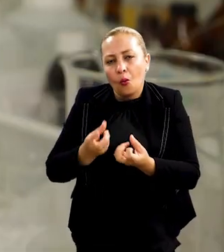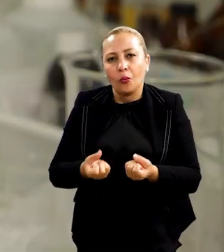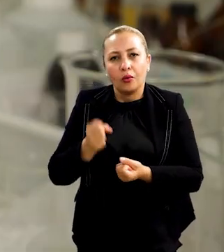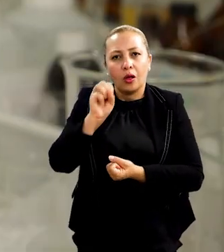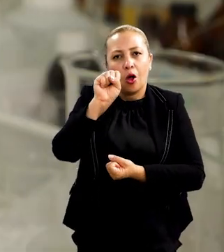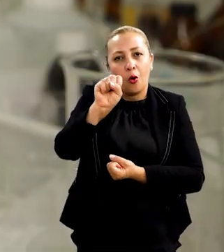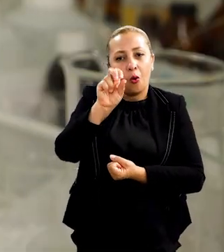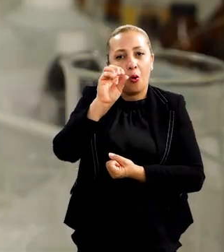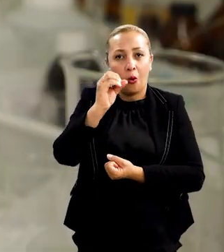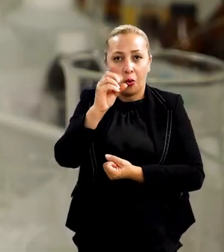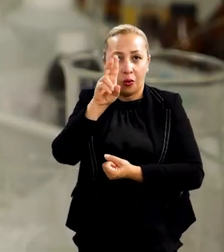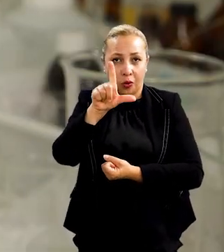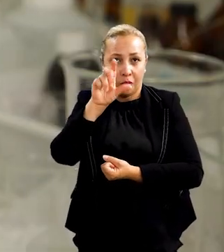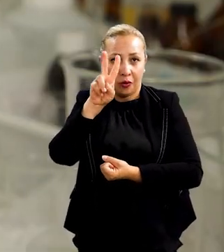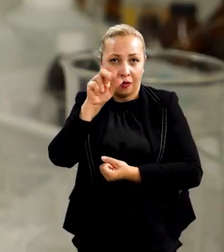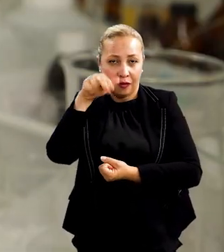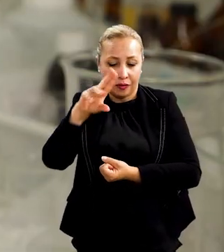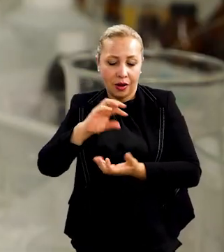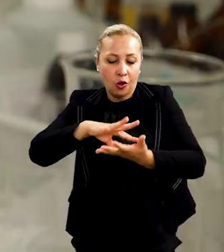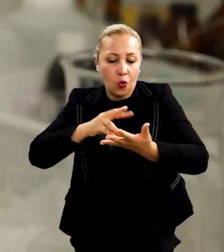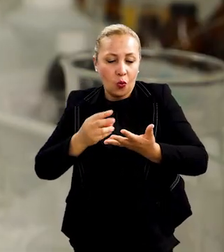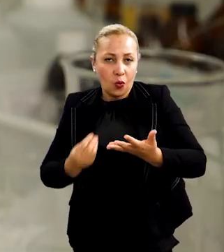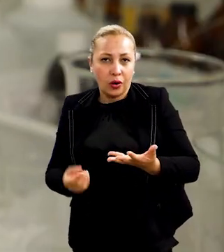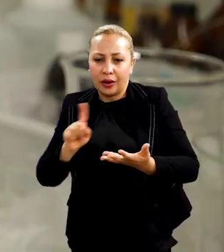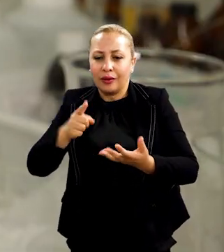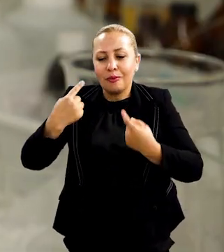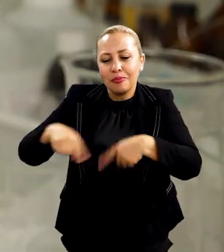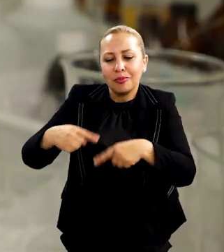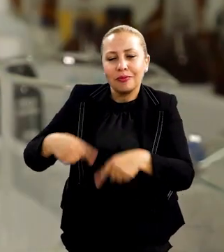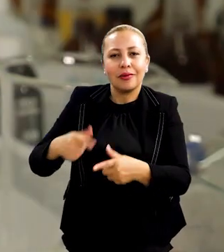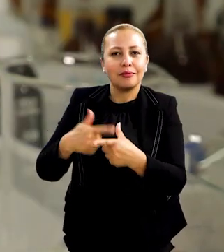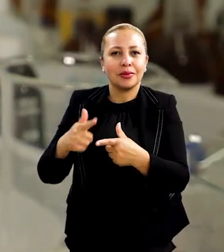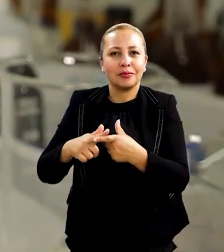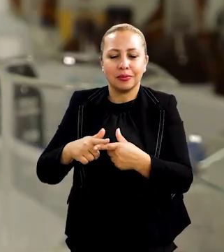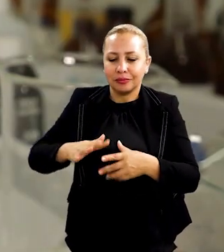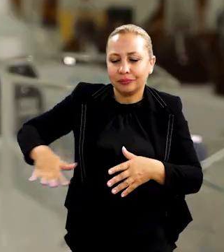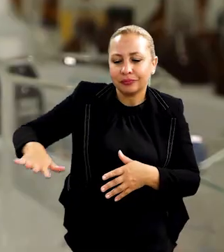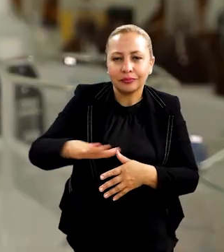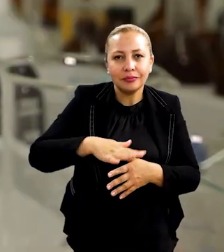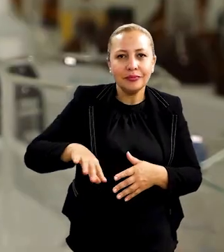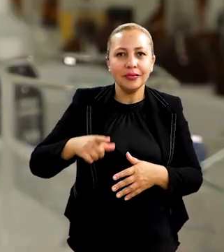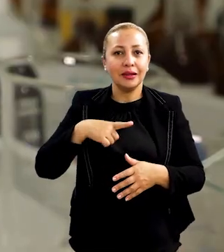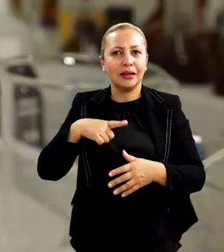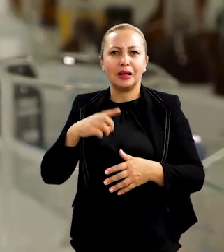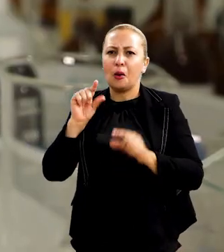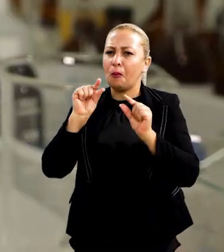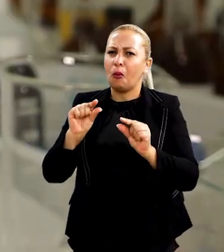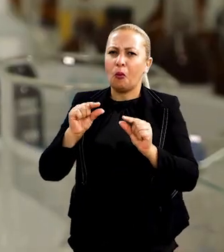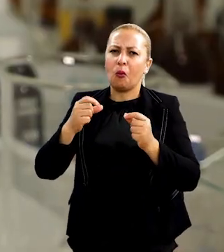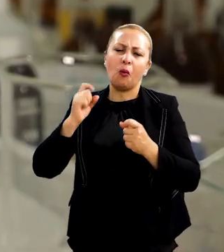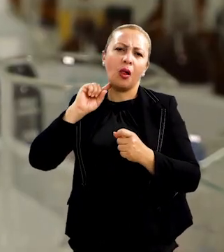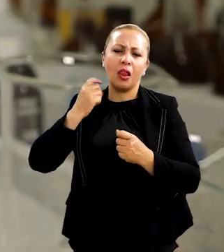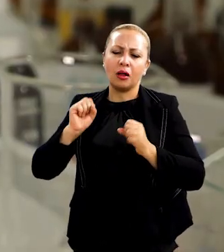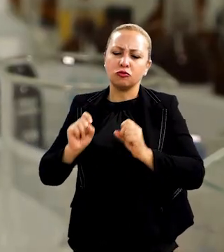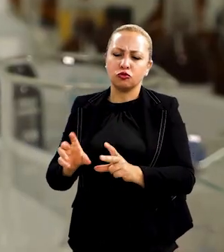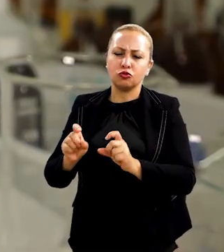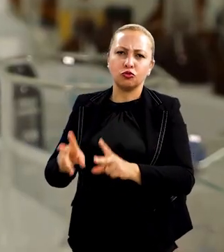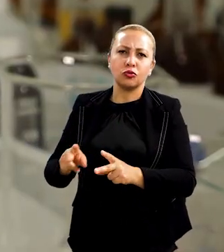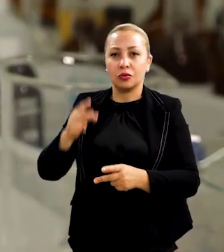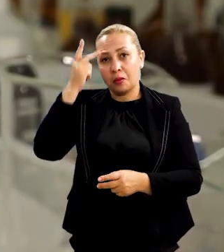sejam ambientalmente amigáveis para o ambiente, que não cause dano, né, para esse ambiente, né, que gerasse muito pouco resíduo, né,